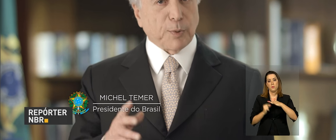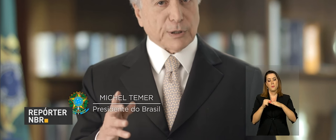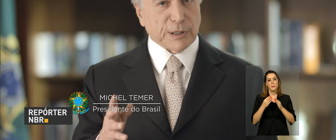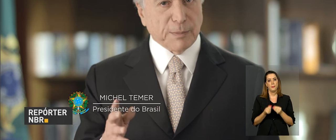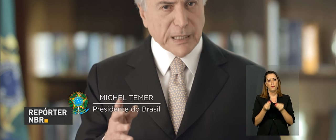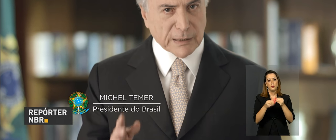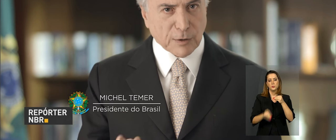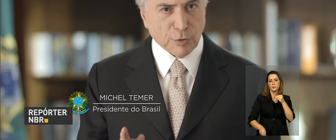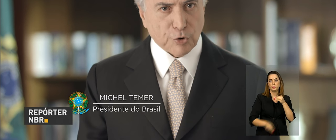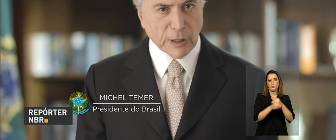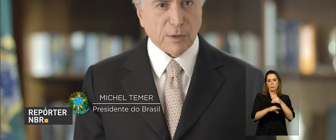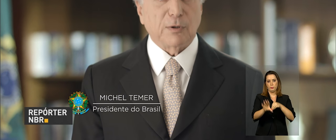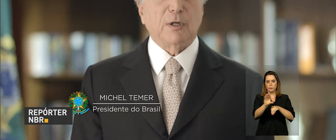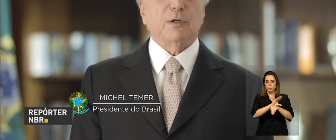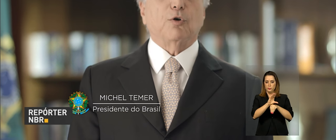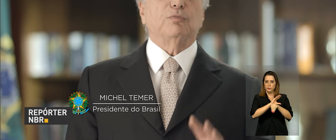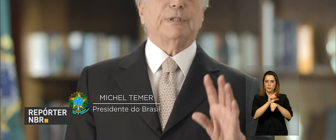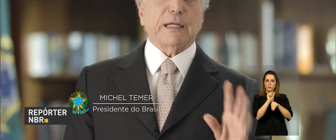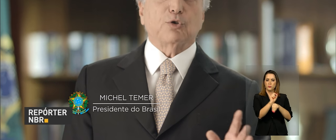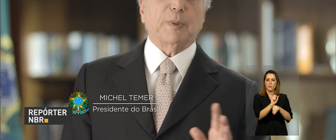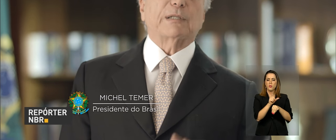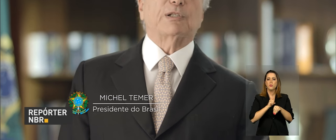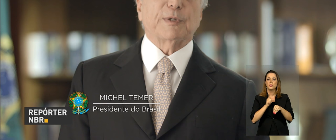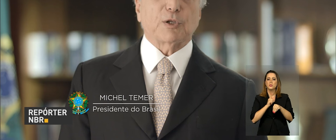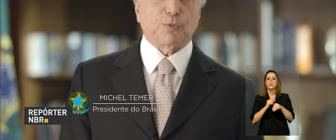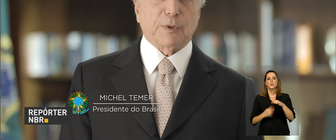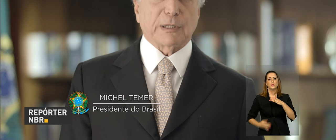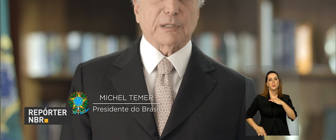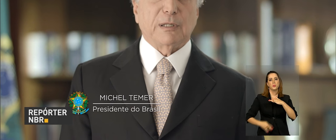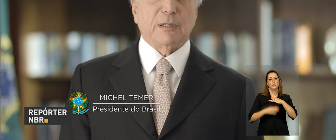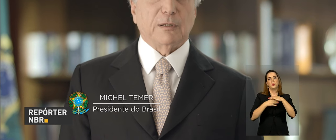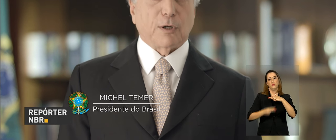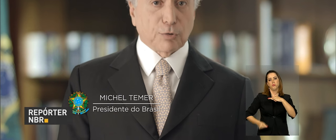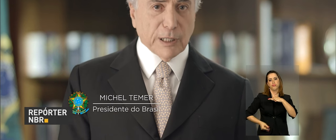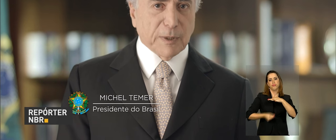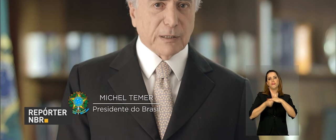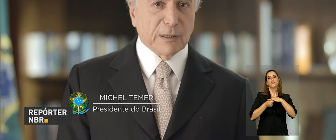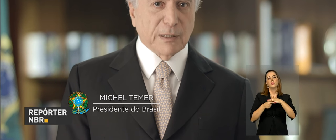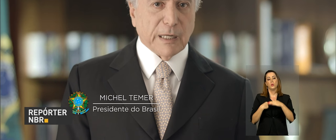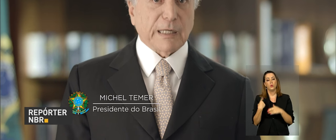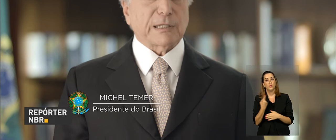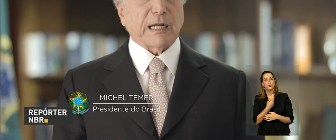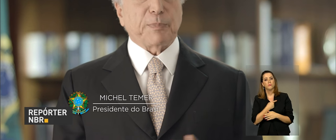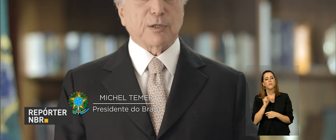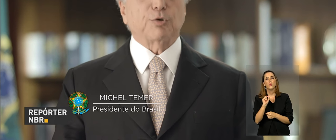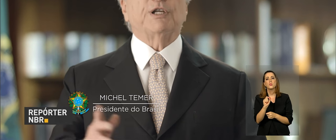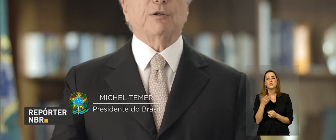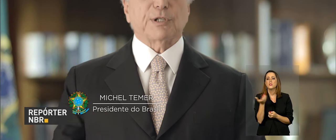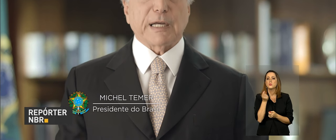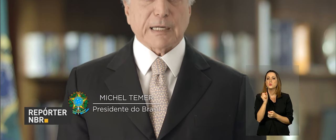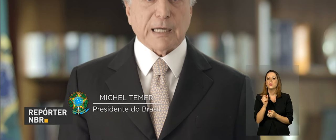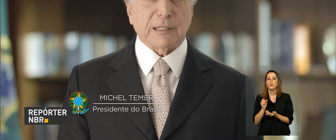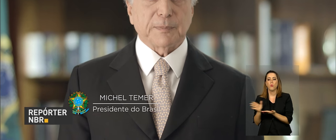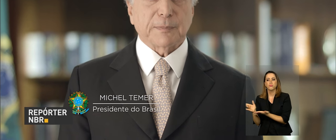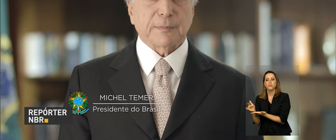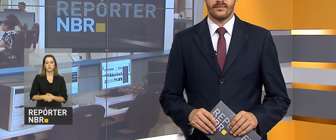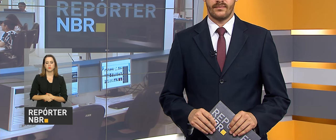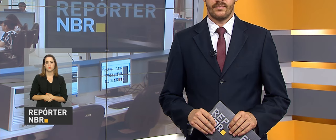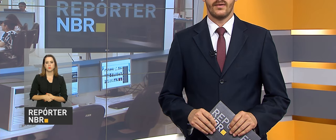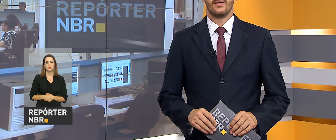uma proposta de emenda constitucional com teto para as despesas públicas. Nosso lema é gastar apenas o dinheiro que se